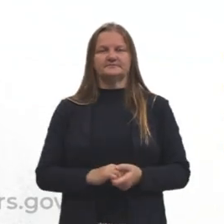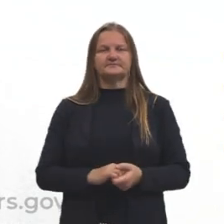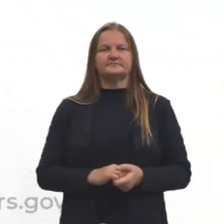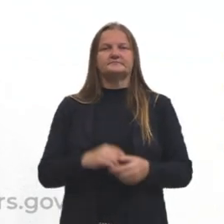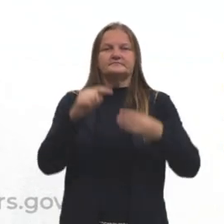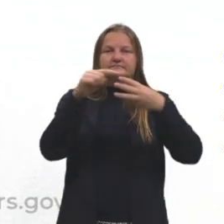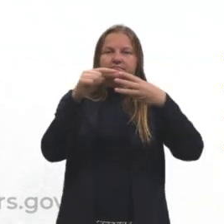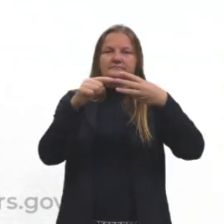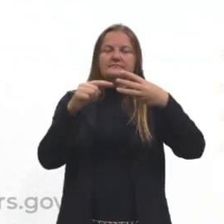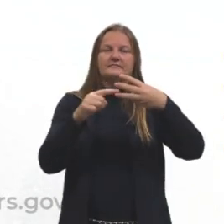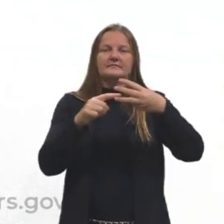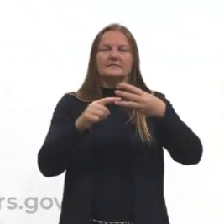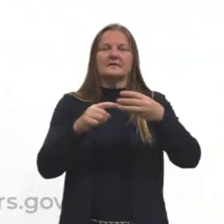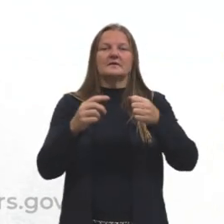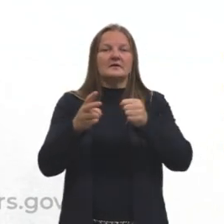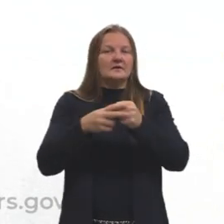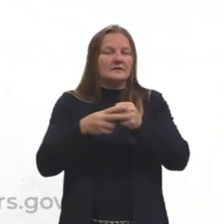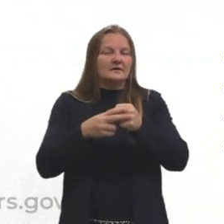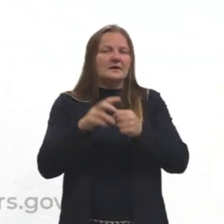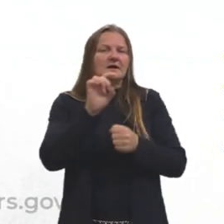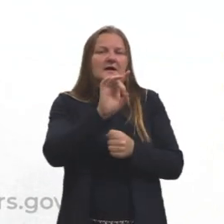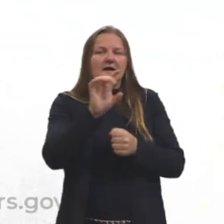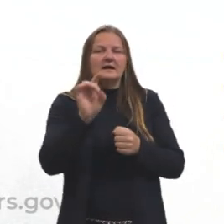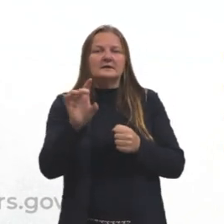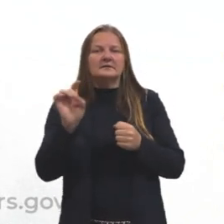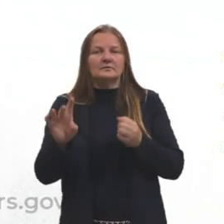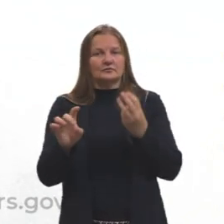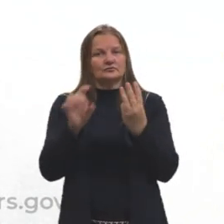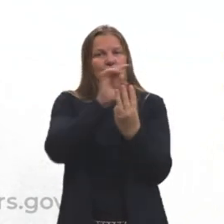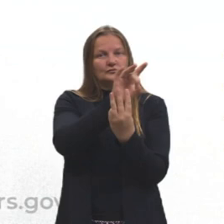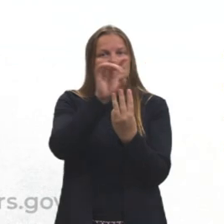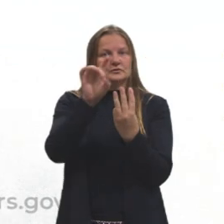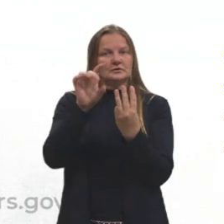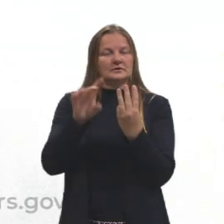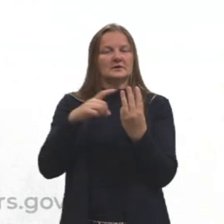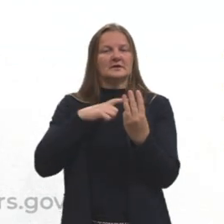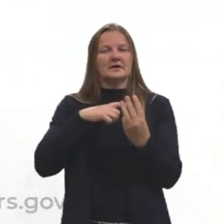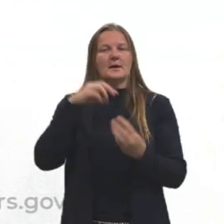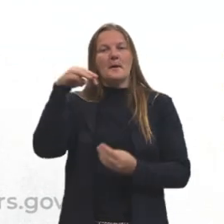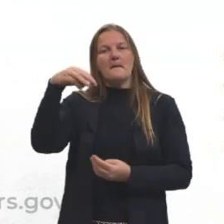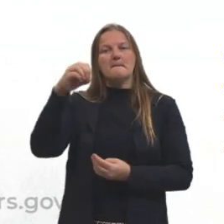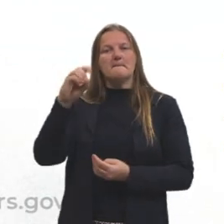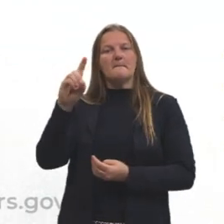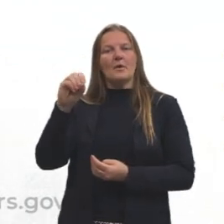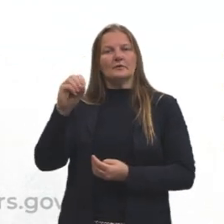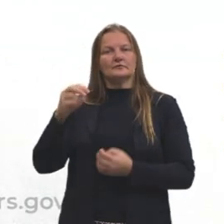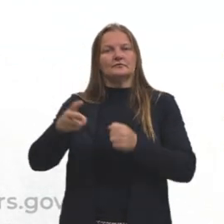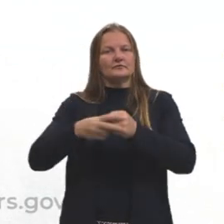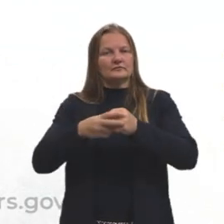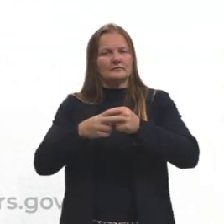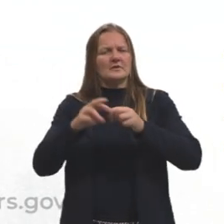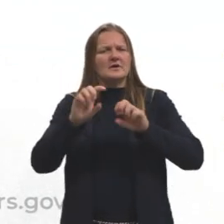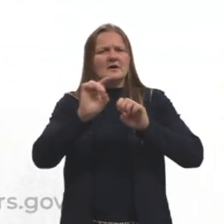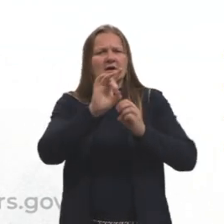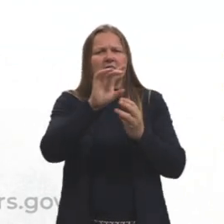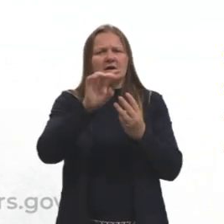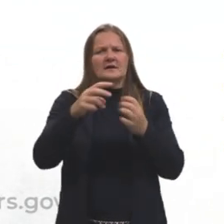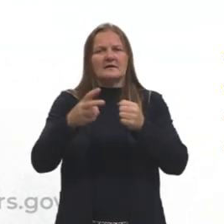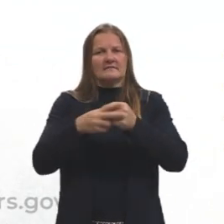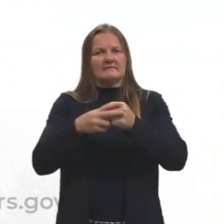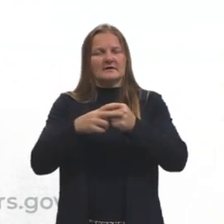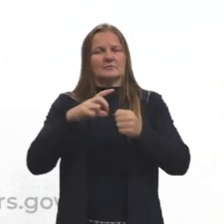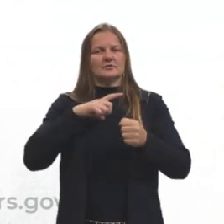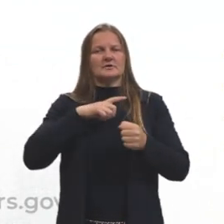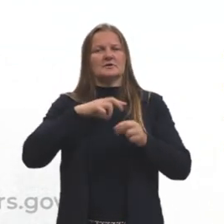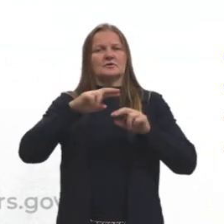desses três tempos verbais cada um deles tem um modo verbal na verdade cada verbo